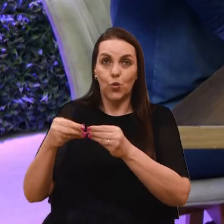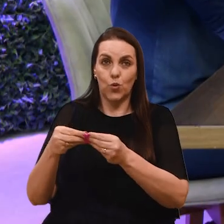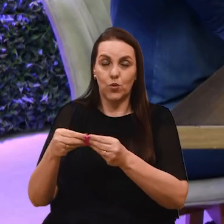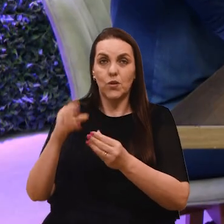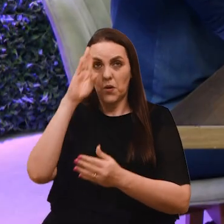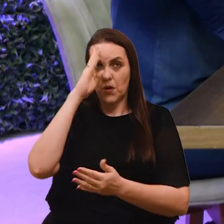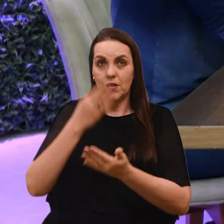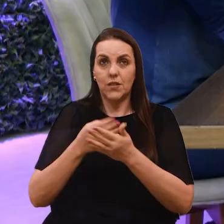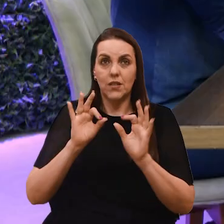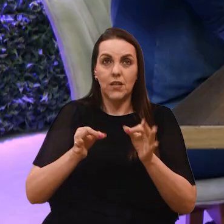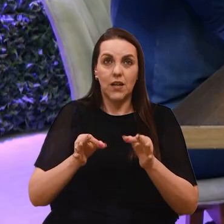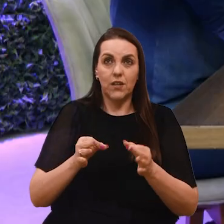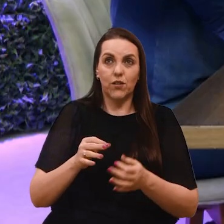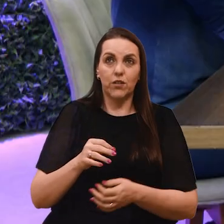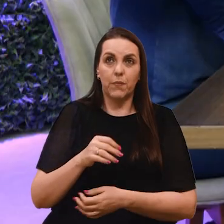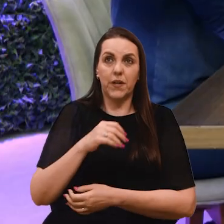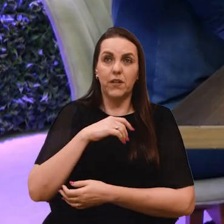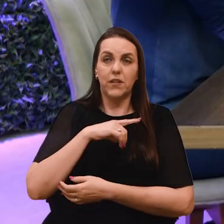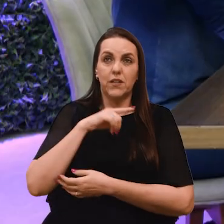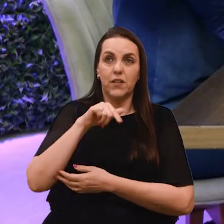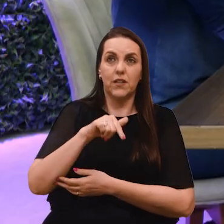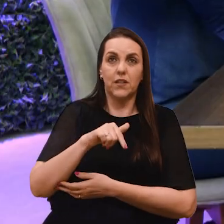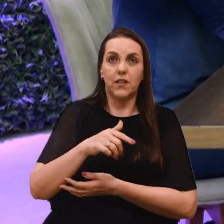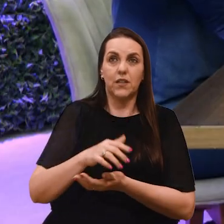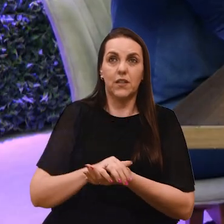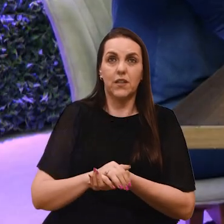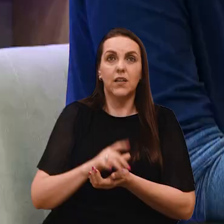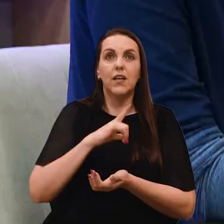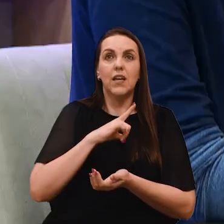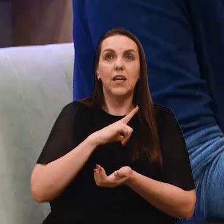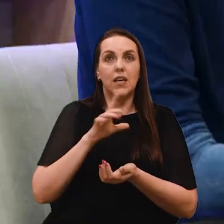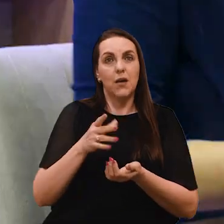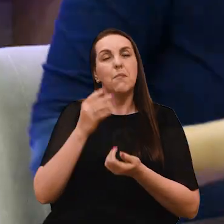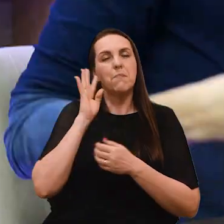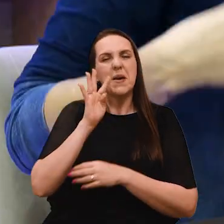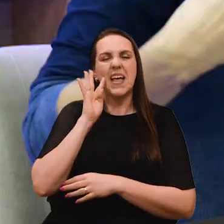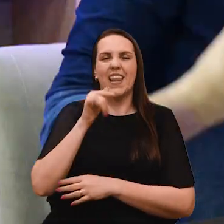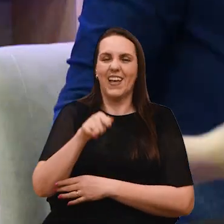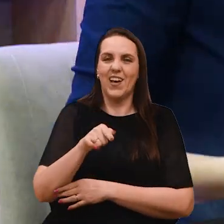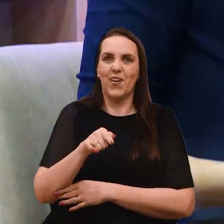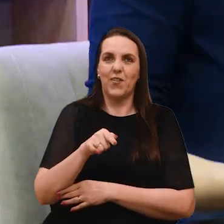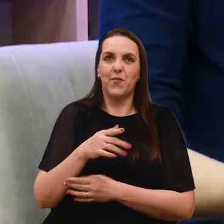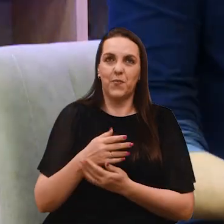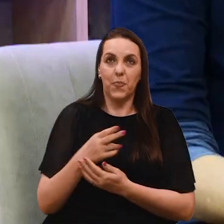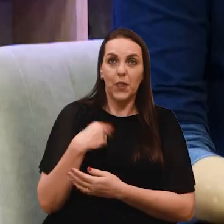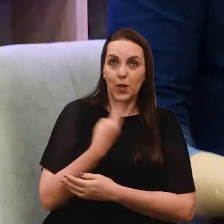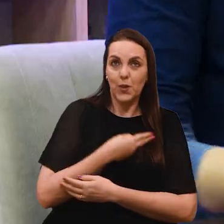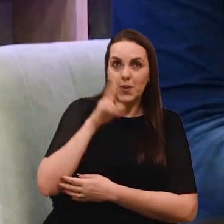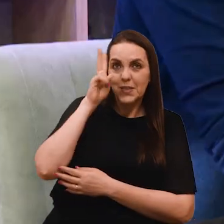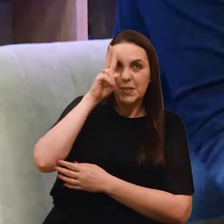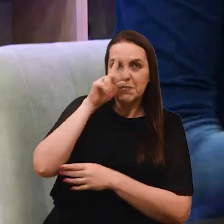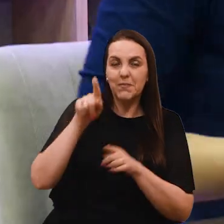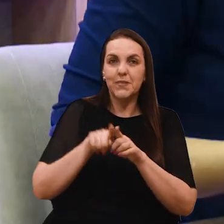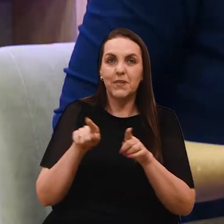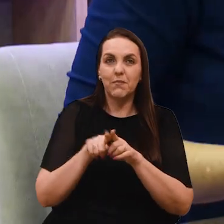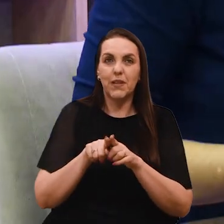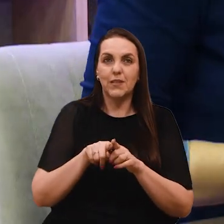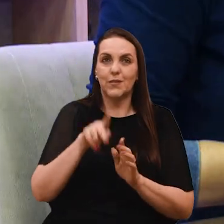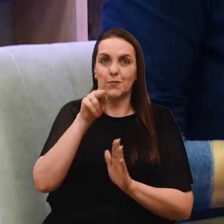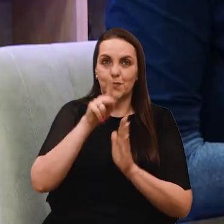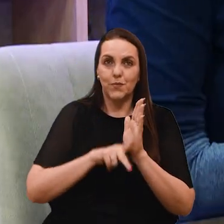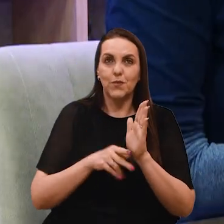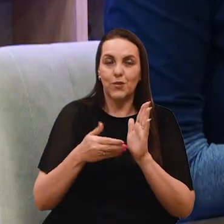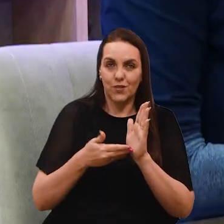deu certo, né? Acho que foi legal. Bem legal. A gente lembra também que esses projetos,